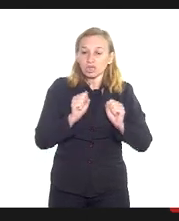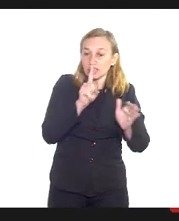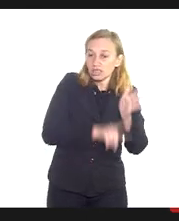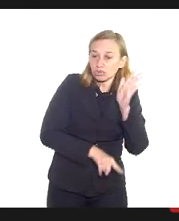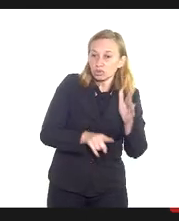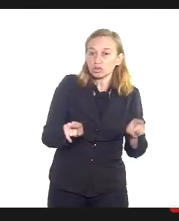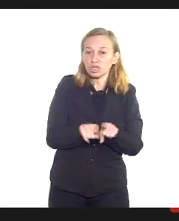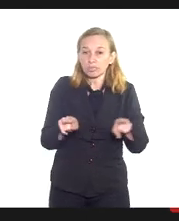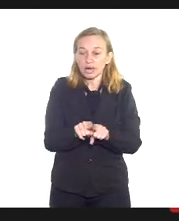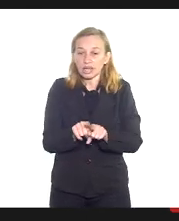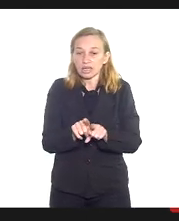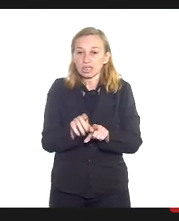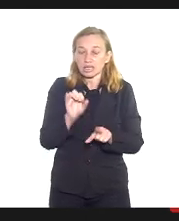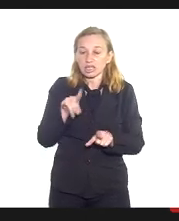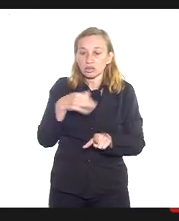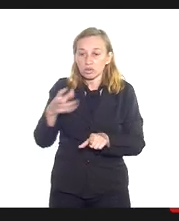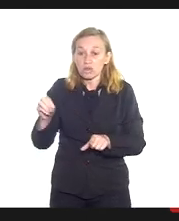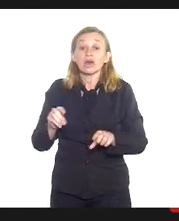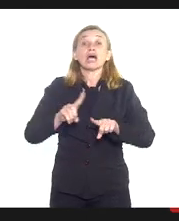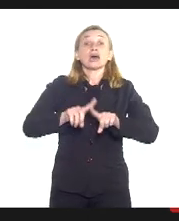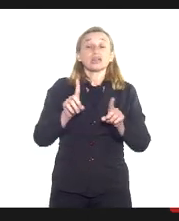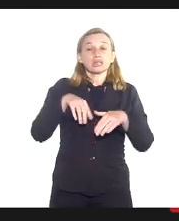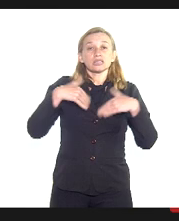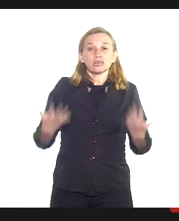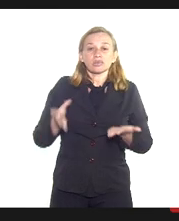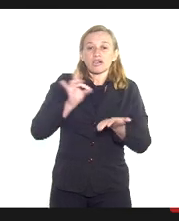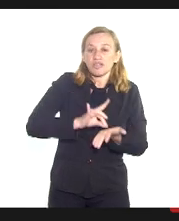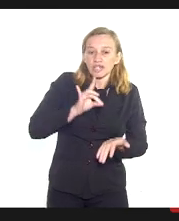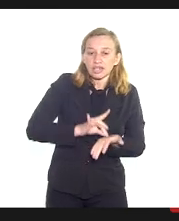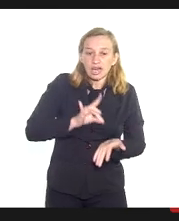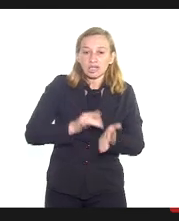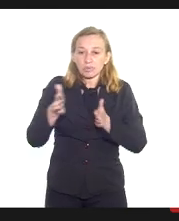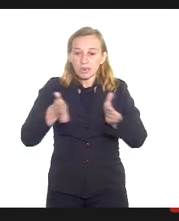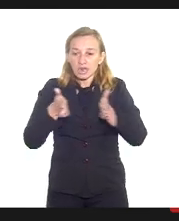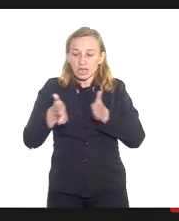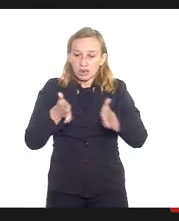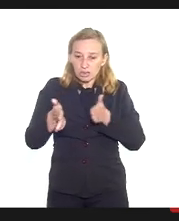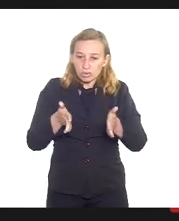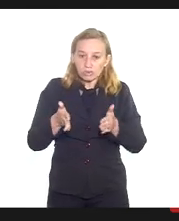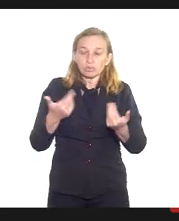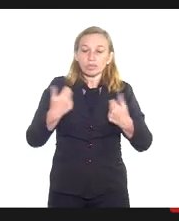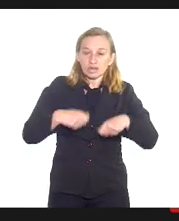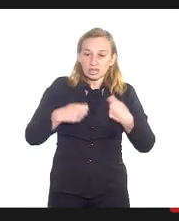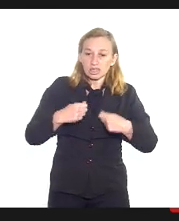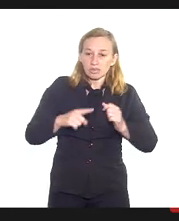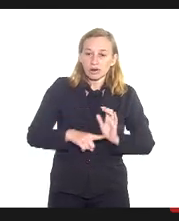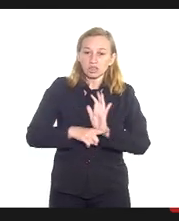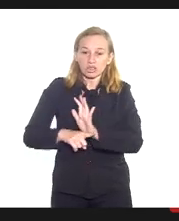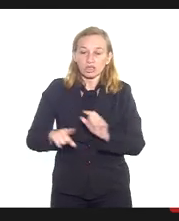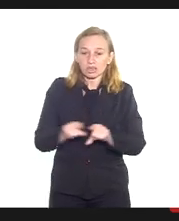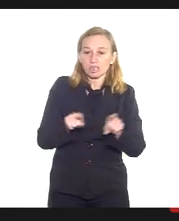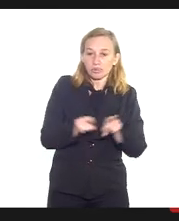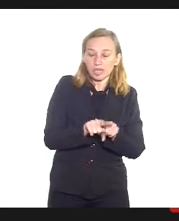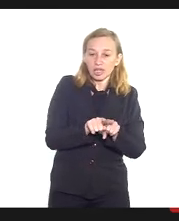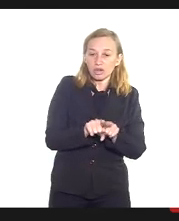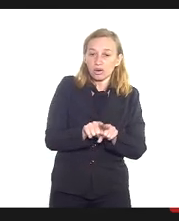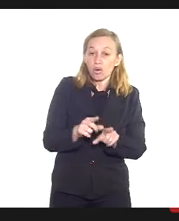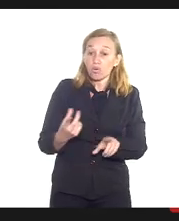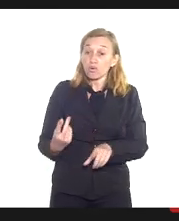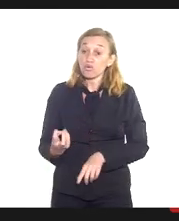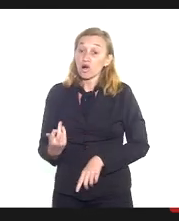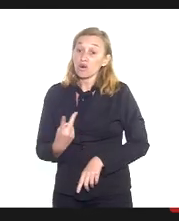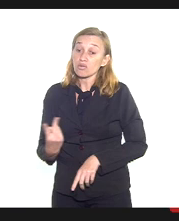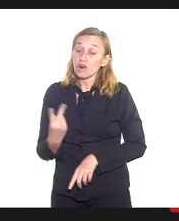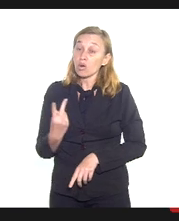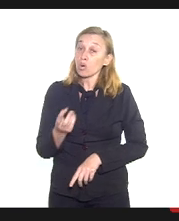também na dedução. Então, na verdade, quando a gente difere e traz para o PGN, a gente tenta garantir também uma receita líquida, né? A ideia seria que